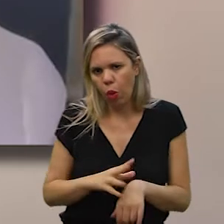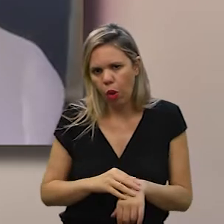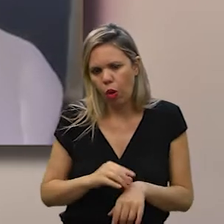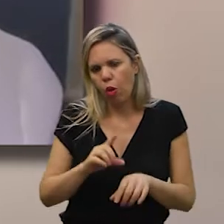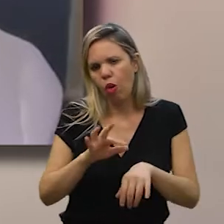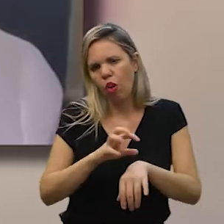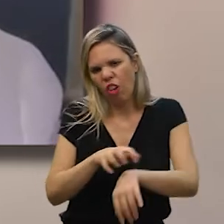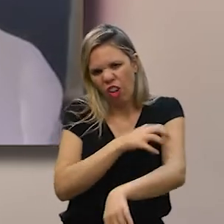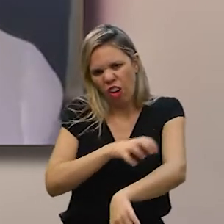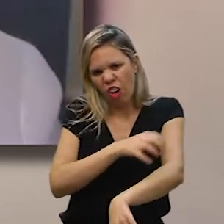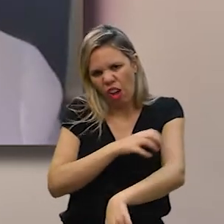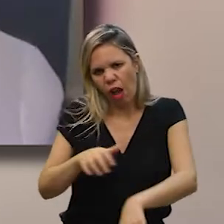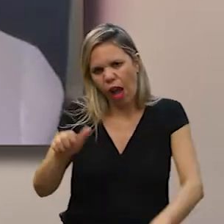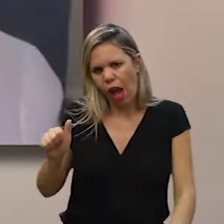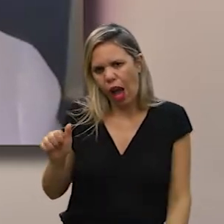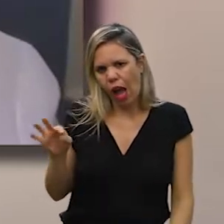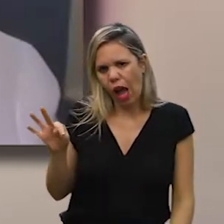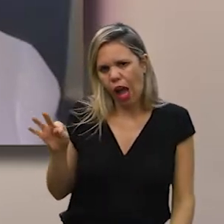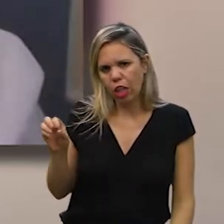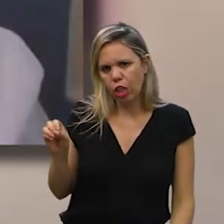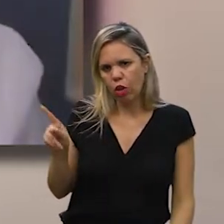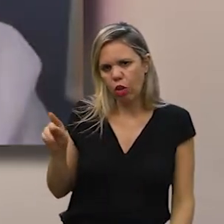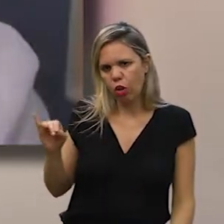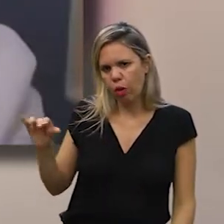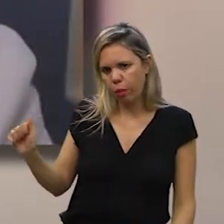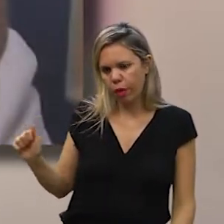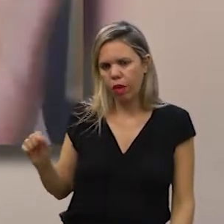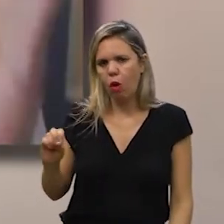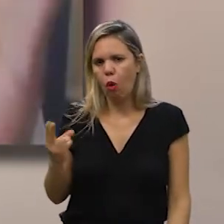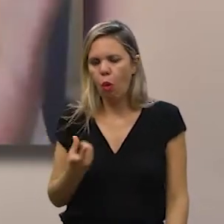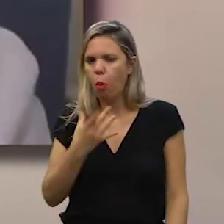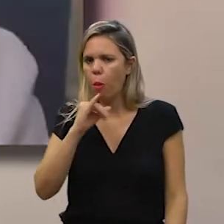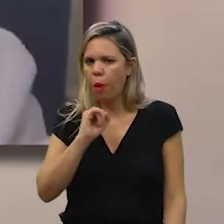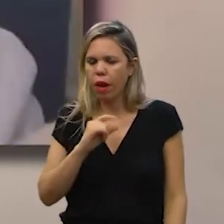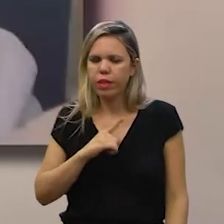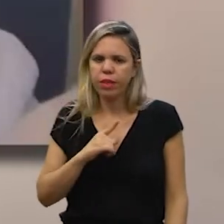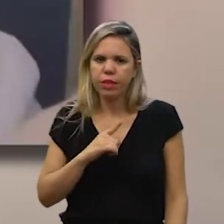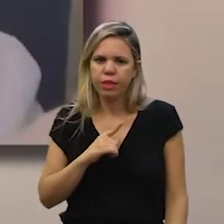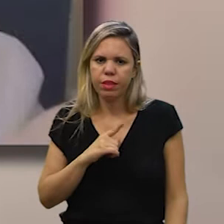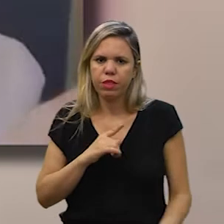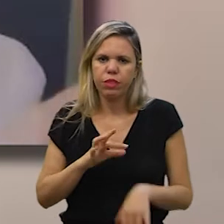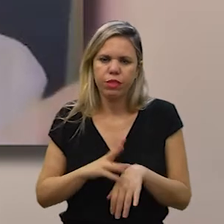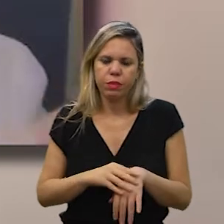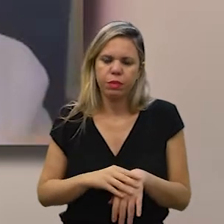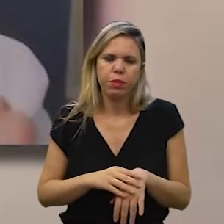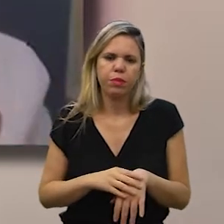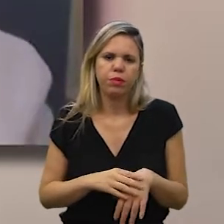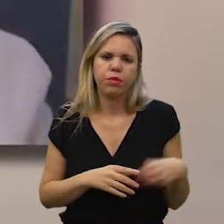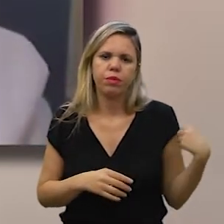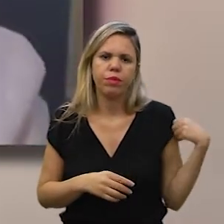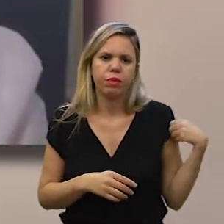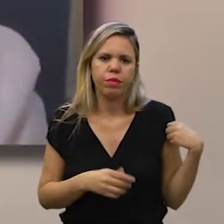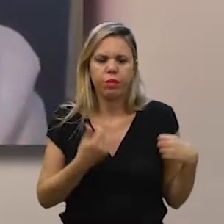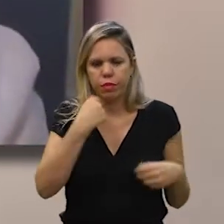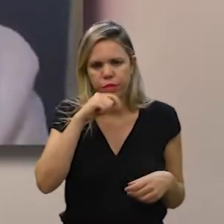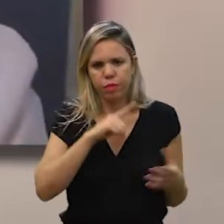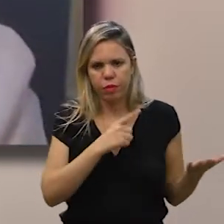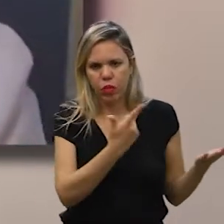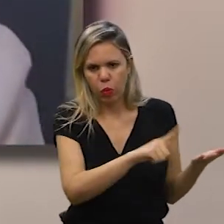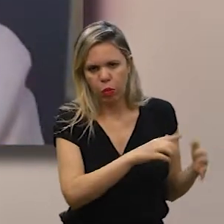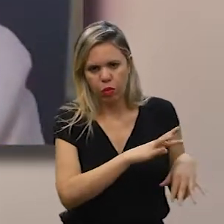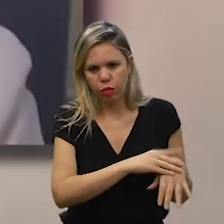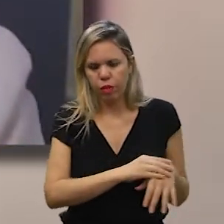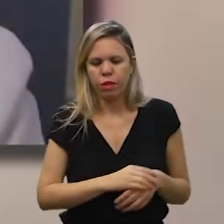ou dermatite atópica. Se, por exemplo, o pai tem uma doença atópica e a mãe